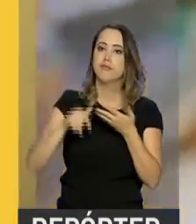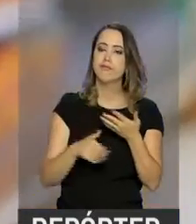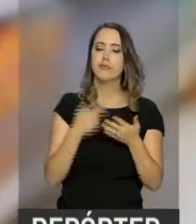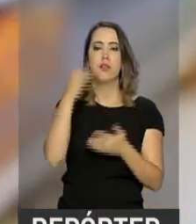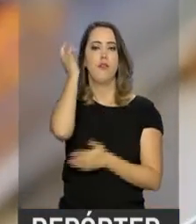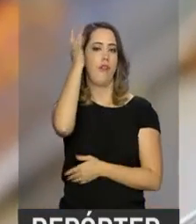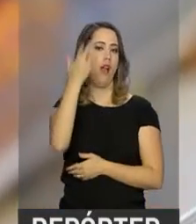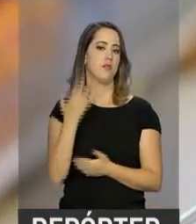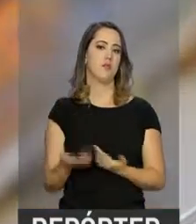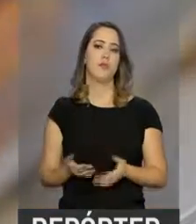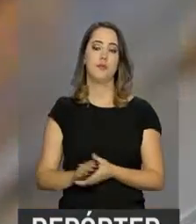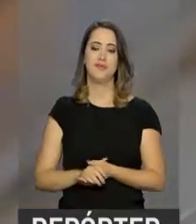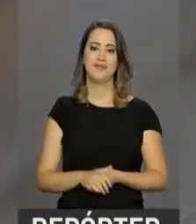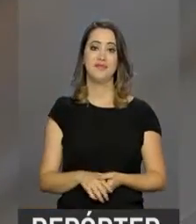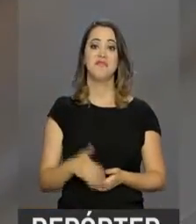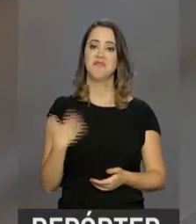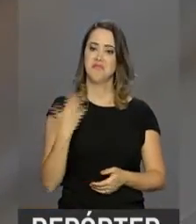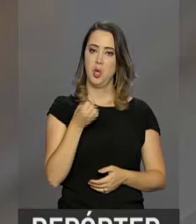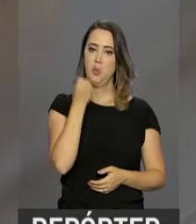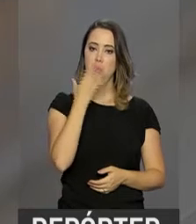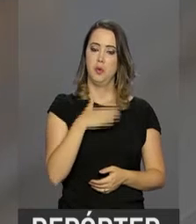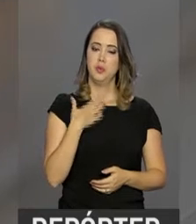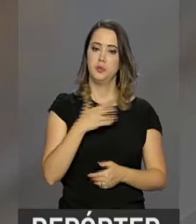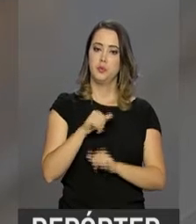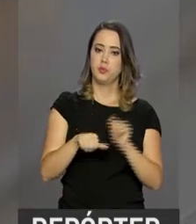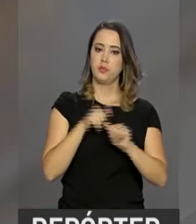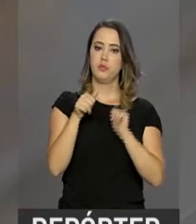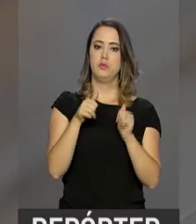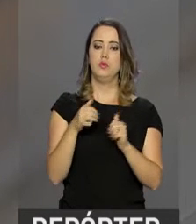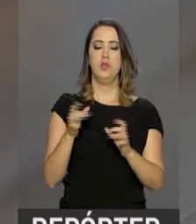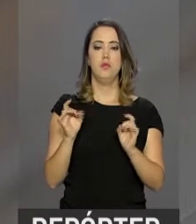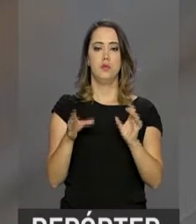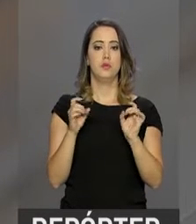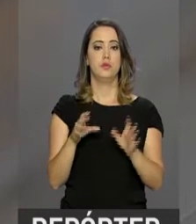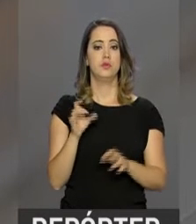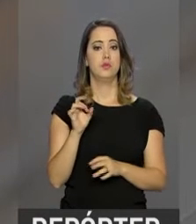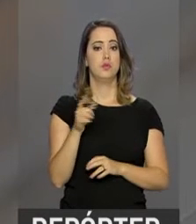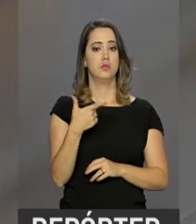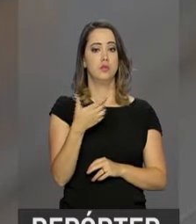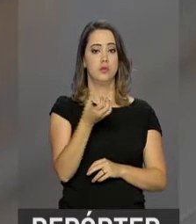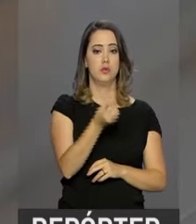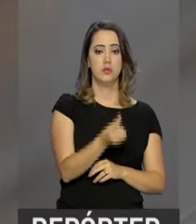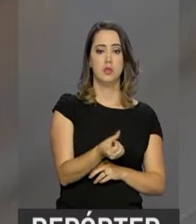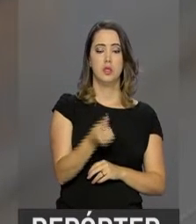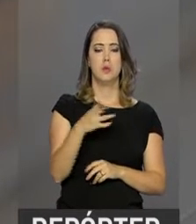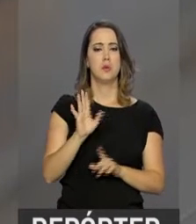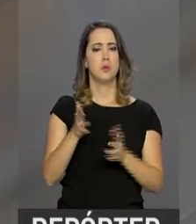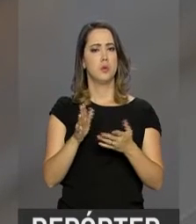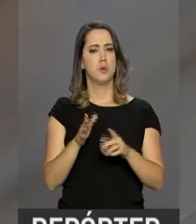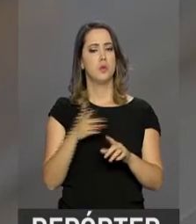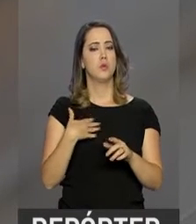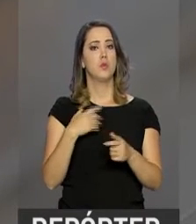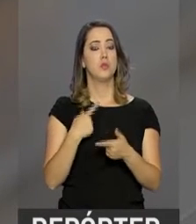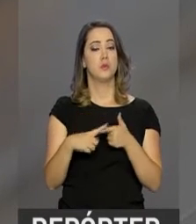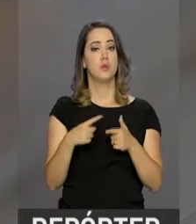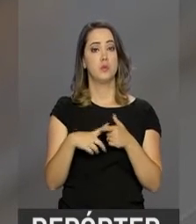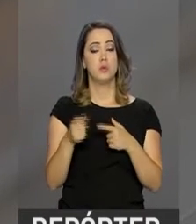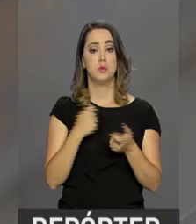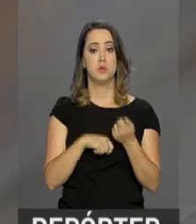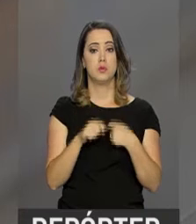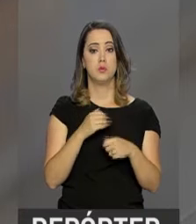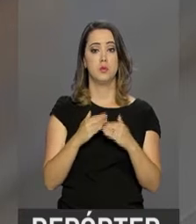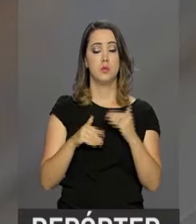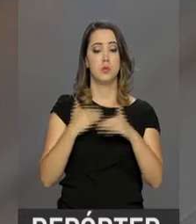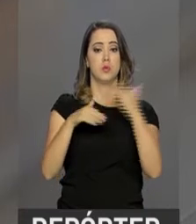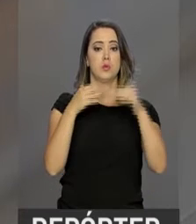A tendência agrada e se traduz em vendas. Somente em 2016, ainda em meio à crise econômica, o setor